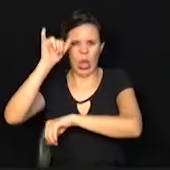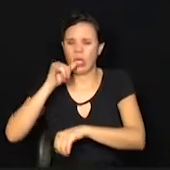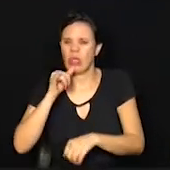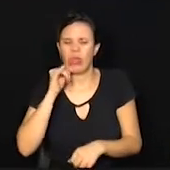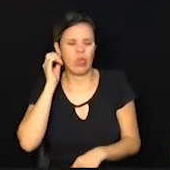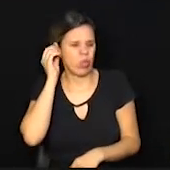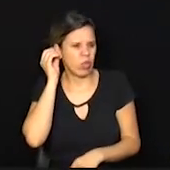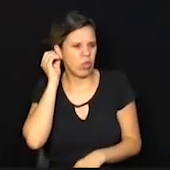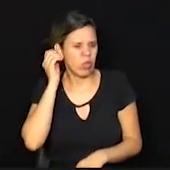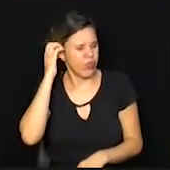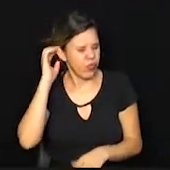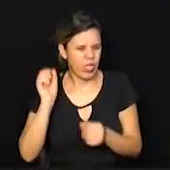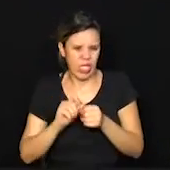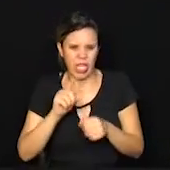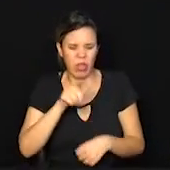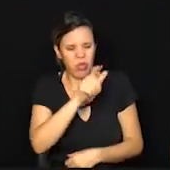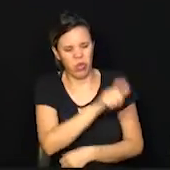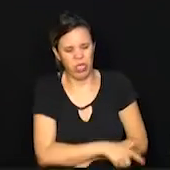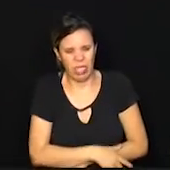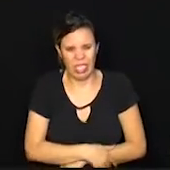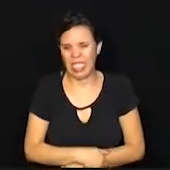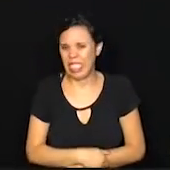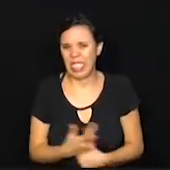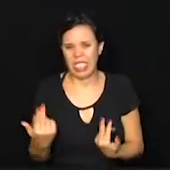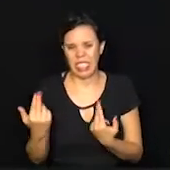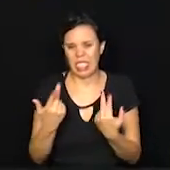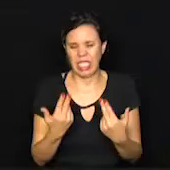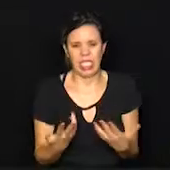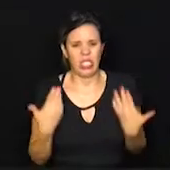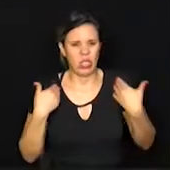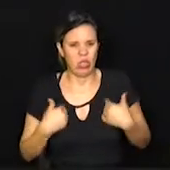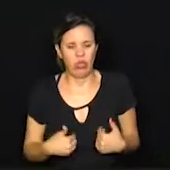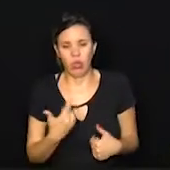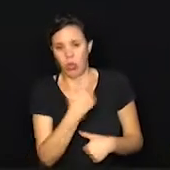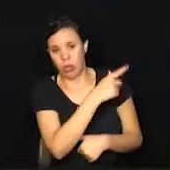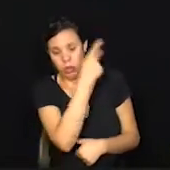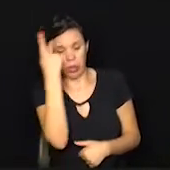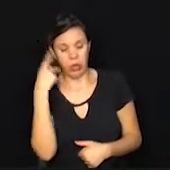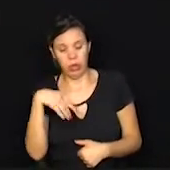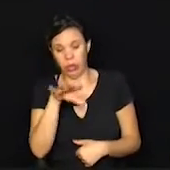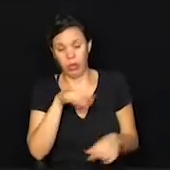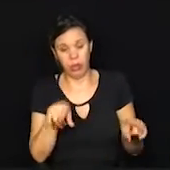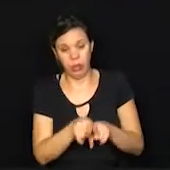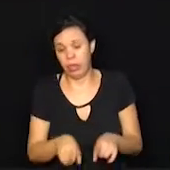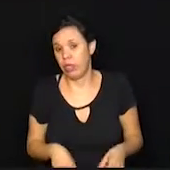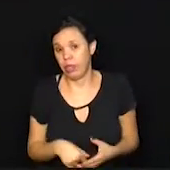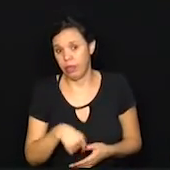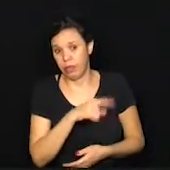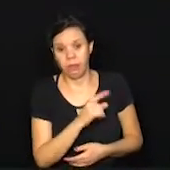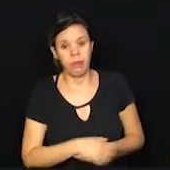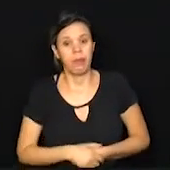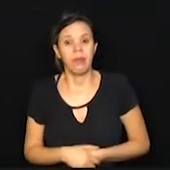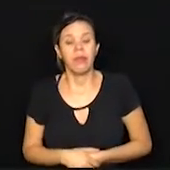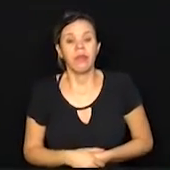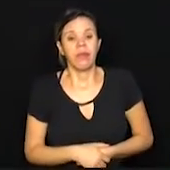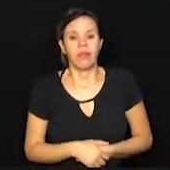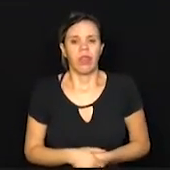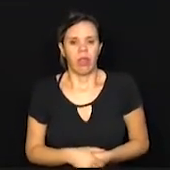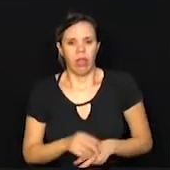naqueles grande fizeram isso com corpo dele assim como fizeram com o corpo de outros e foram